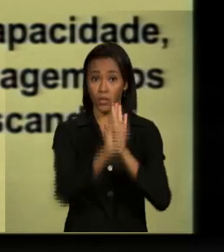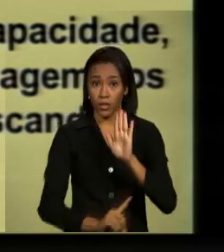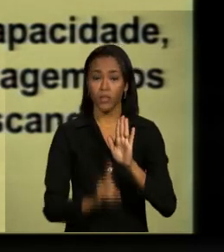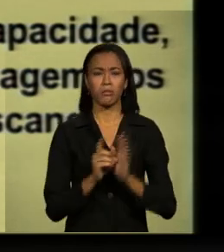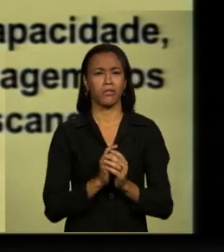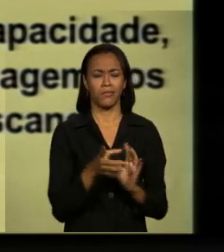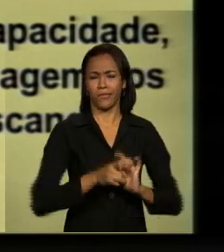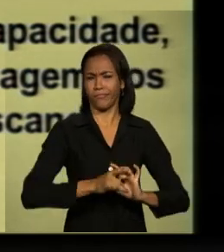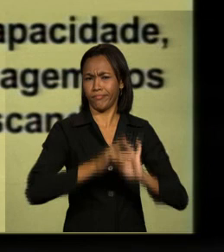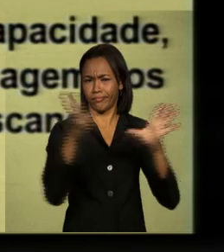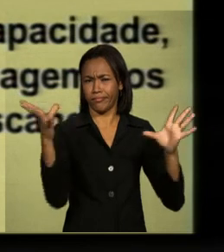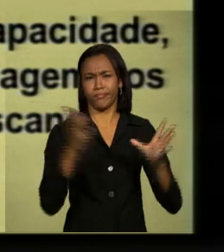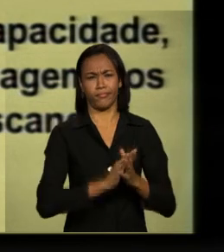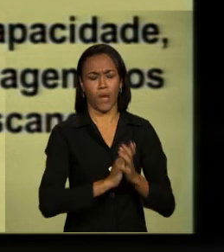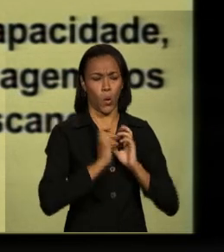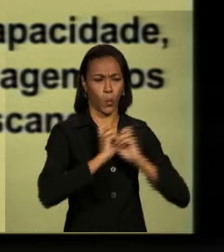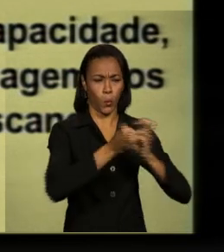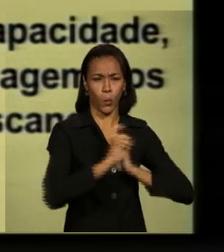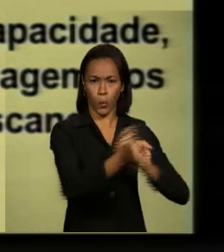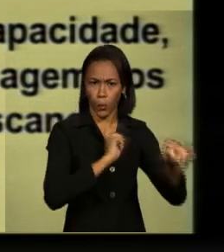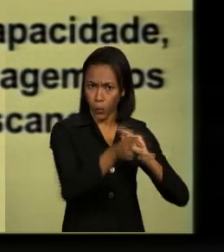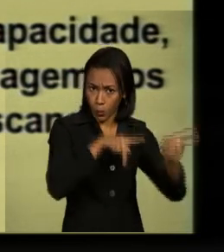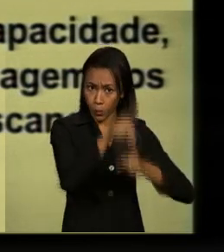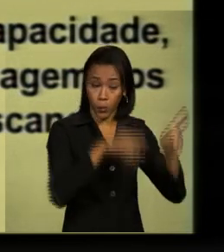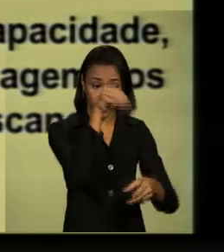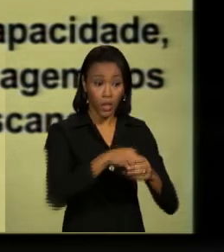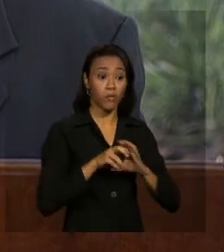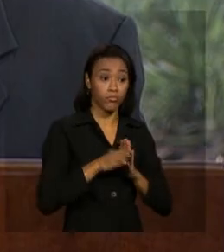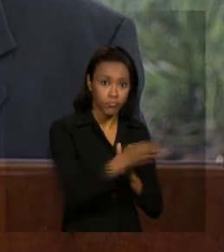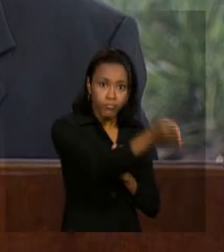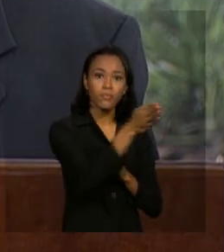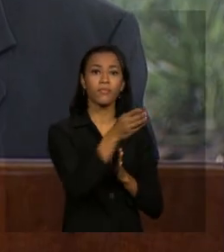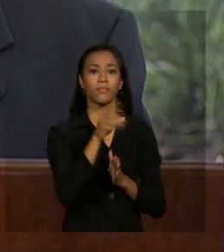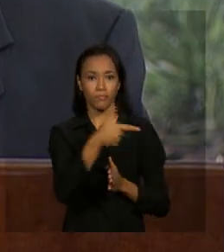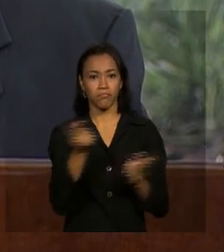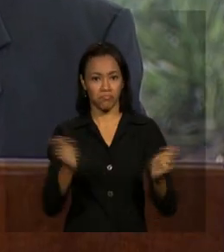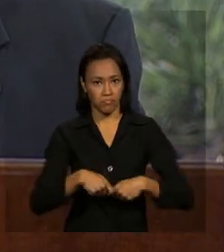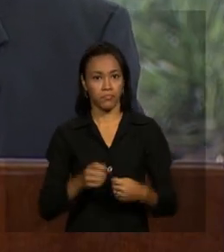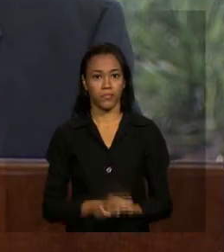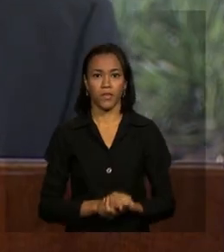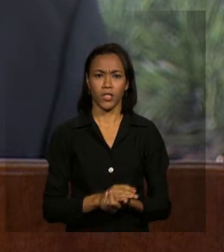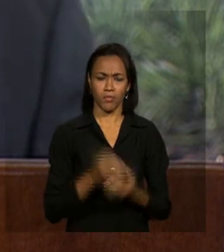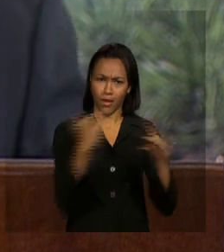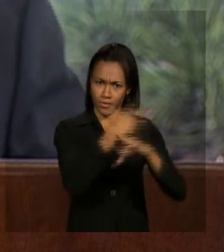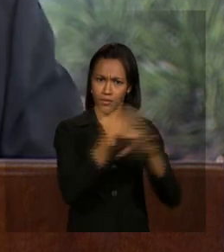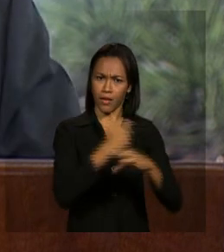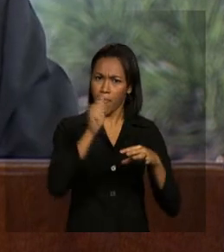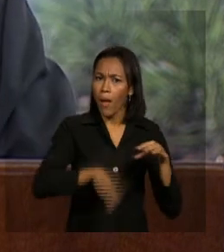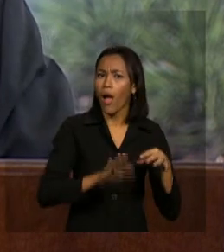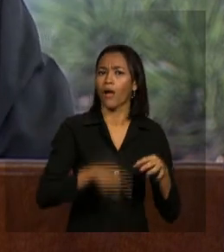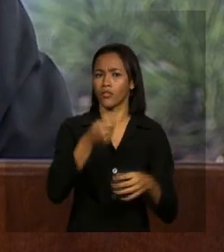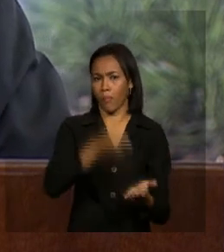de passagem dos trens em todas as malhas dentro da perspectiva de modicidade tarifária que não é